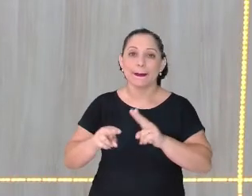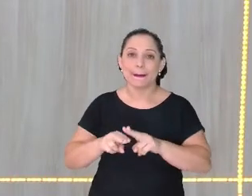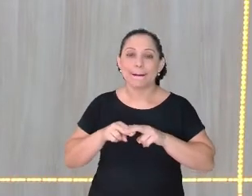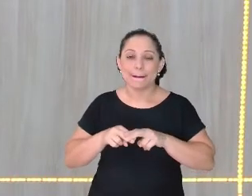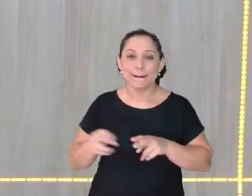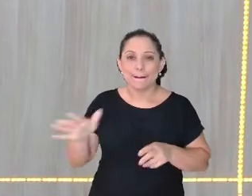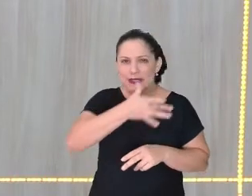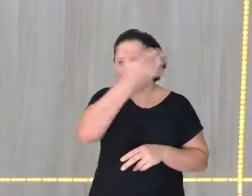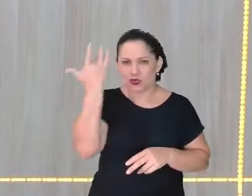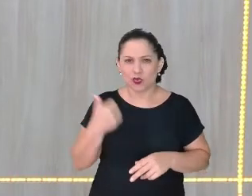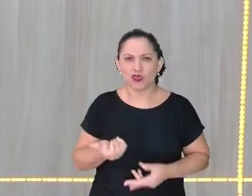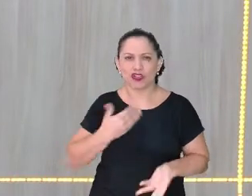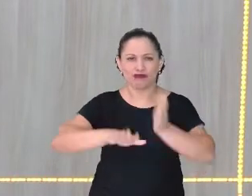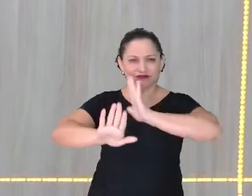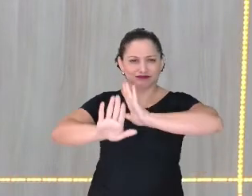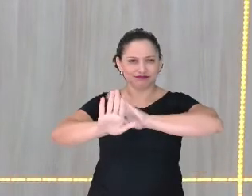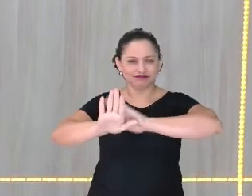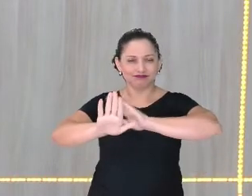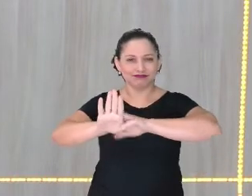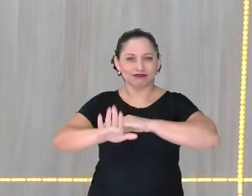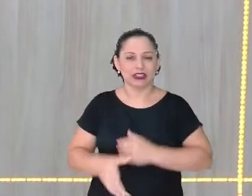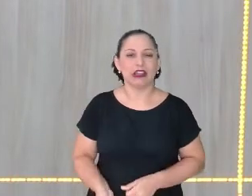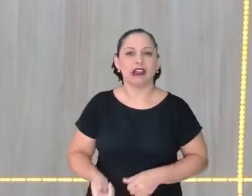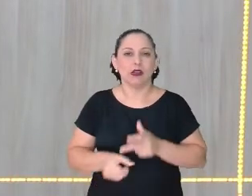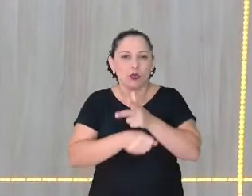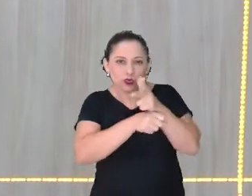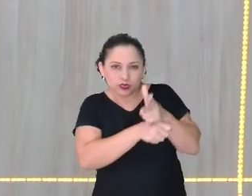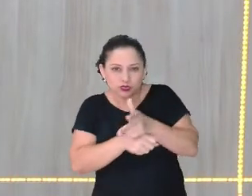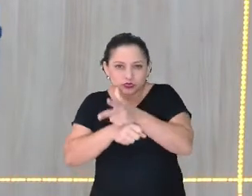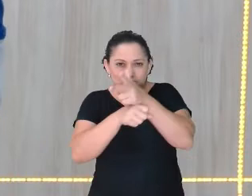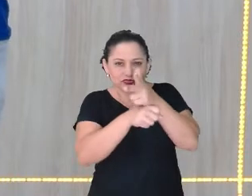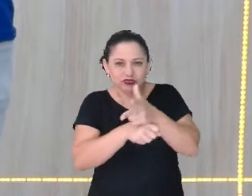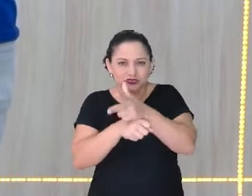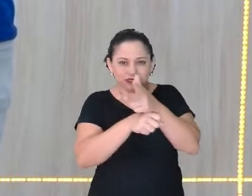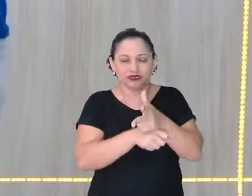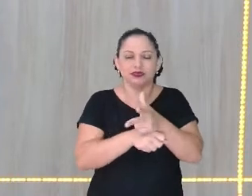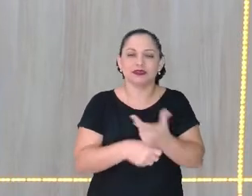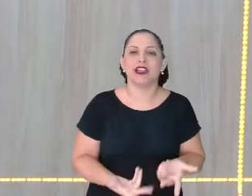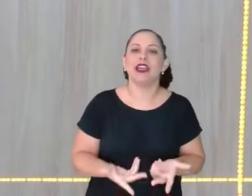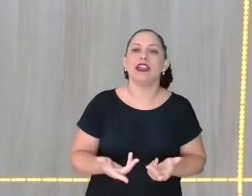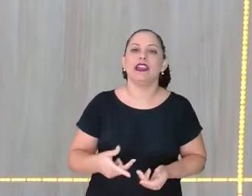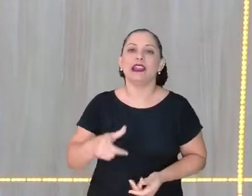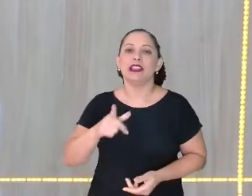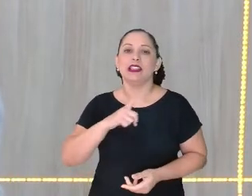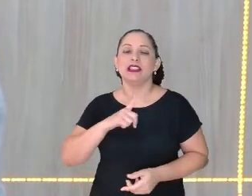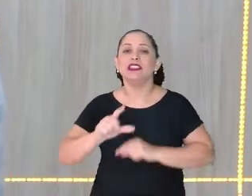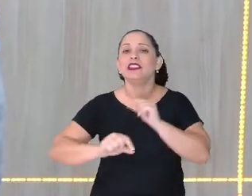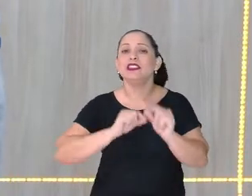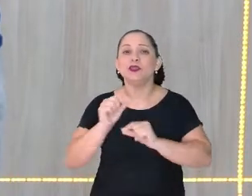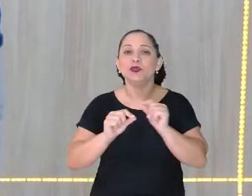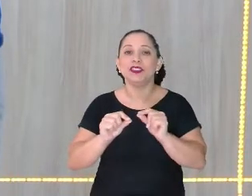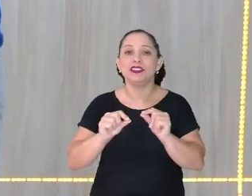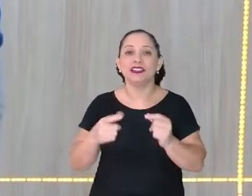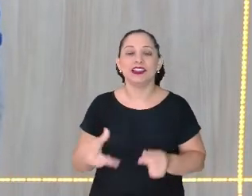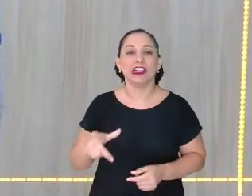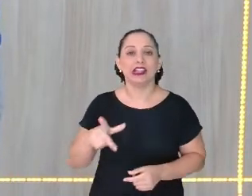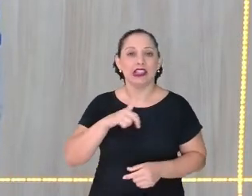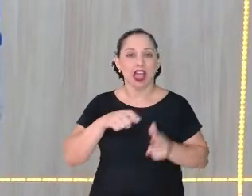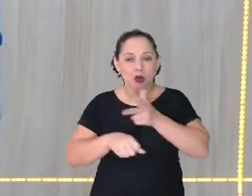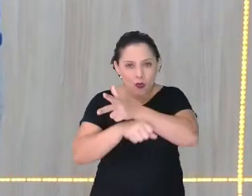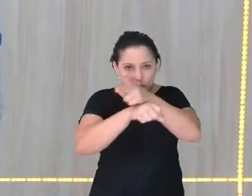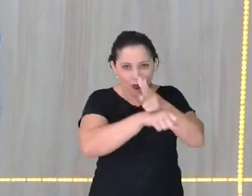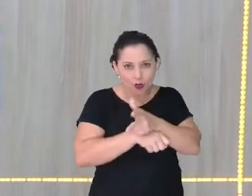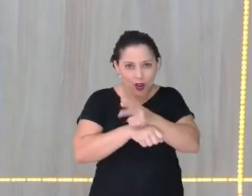técnica, do estúdio, né, a Dalila, a Billy Paul, não é? Por quê? Porque é o pessoal que faz com que essa mágica aconteça, leve